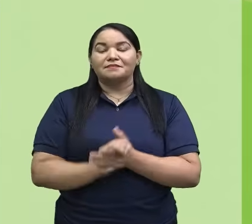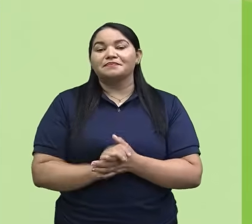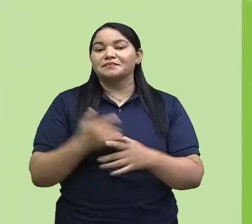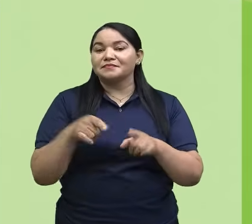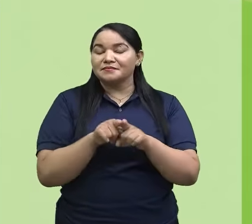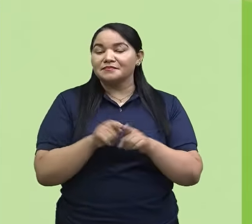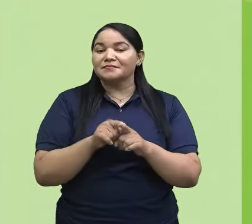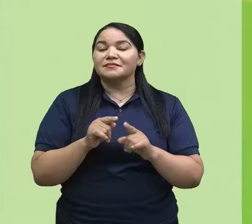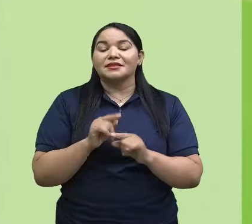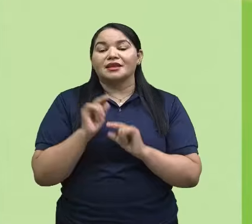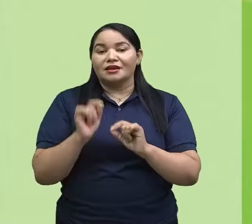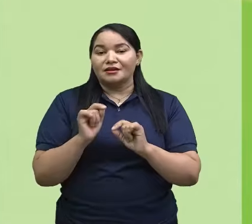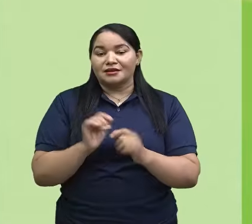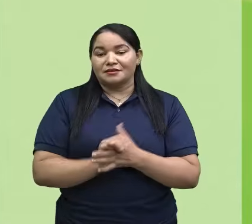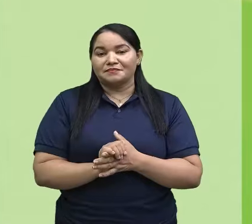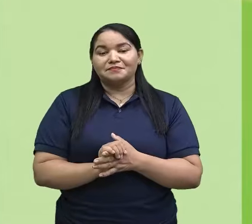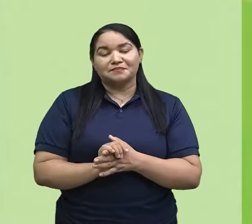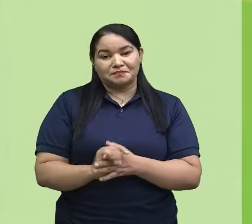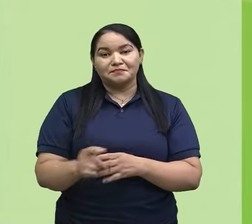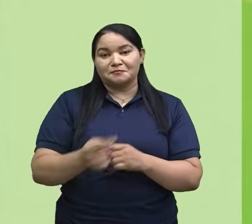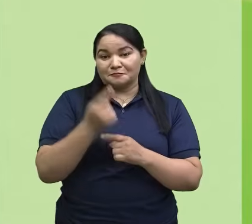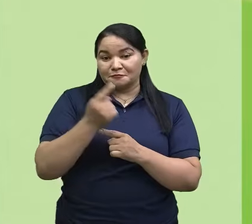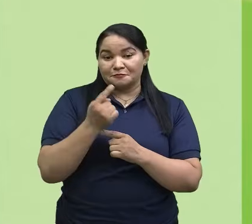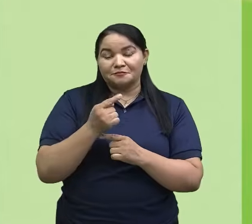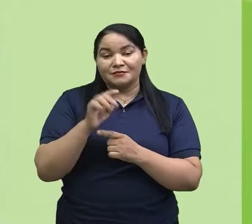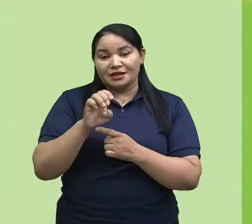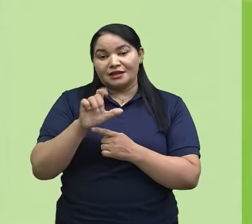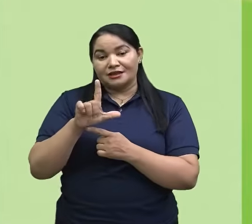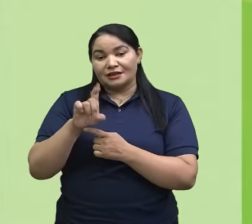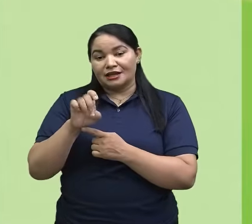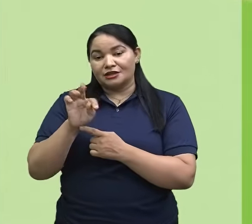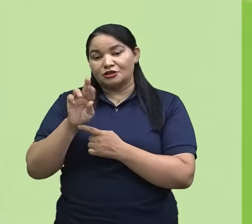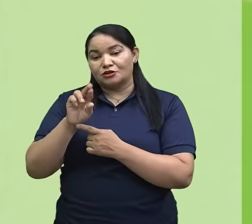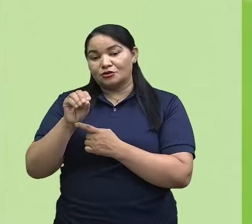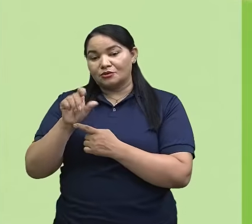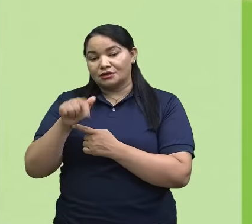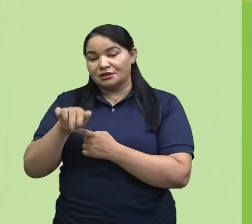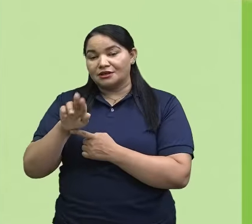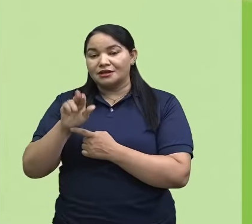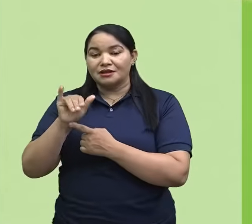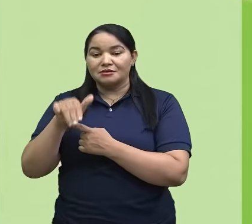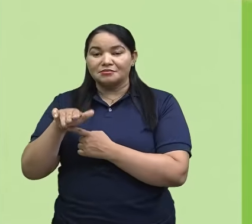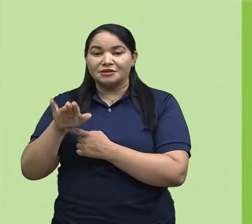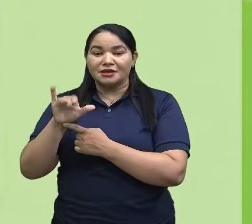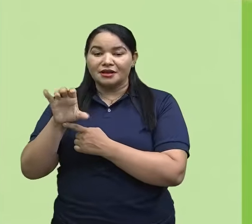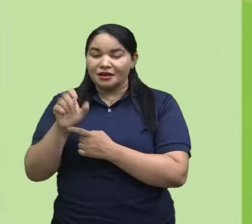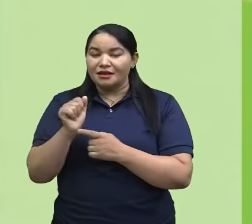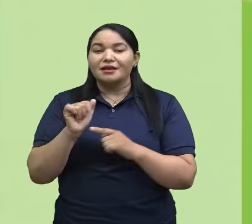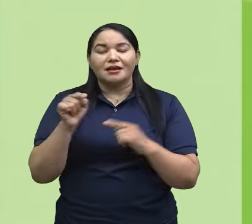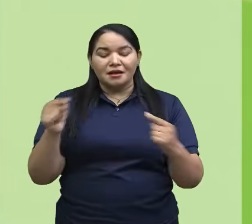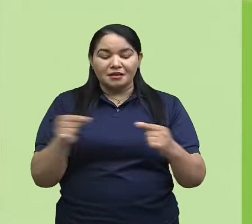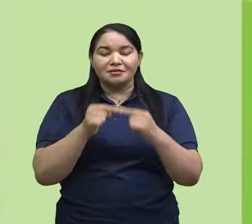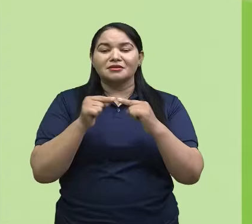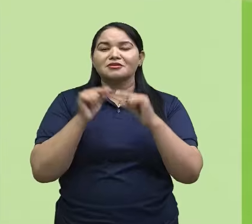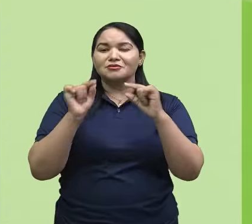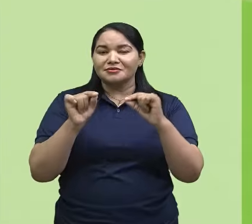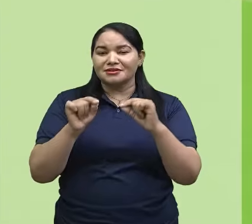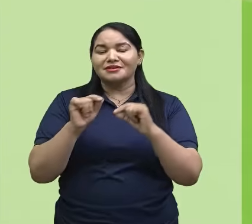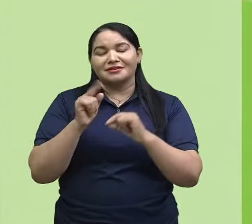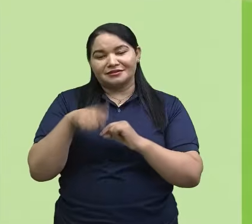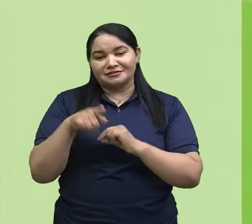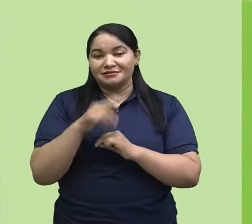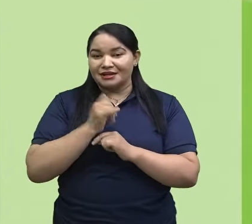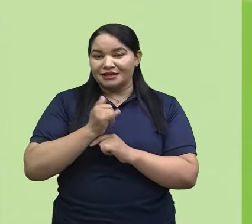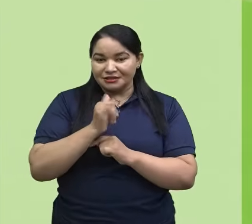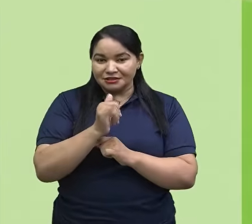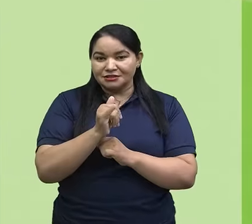subdivisões, e uma delas é a eletroquímica, tá? E esse estudo da eletroquímica tem tudo a ver aí com essa parte de